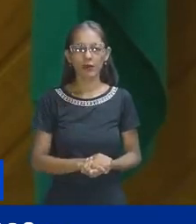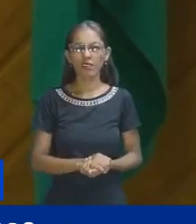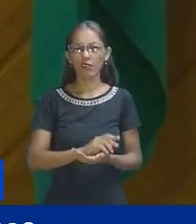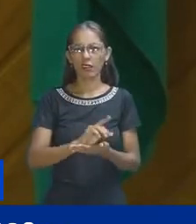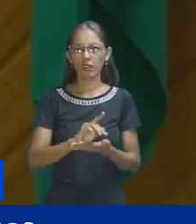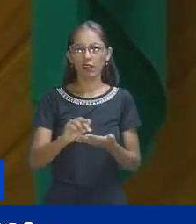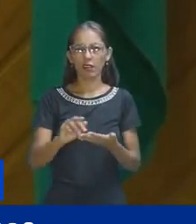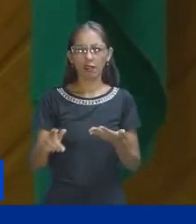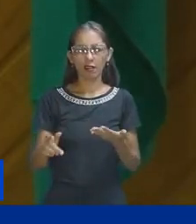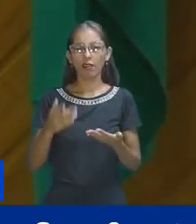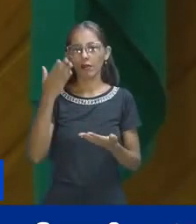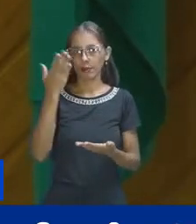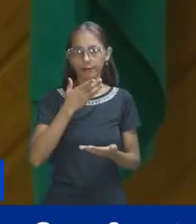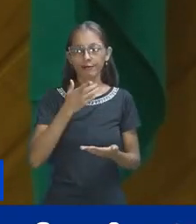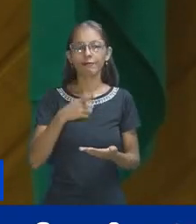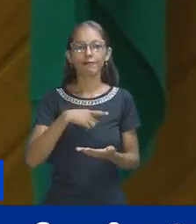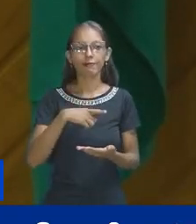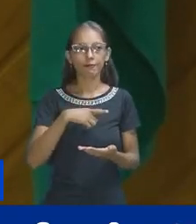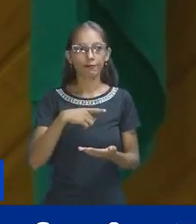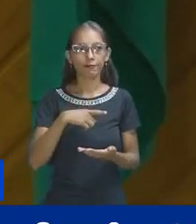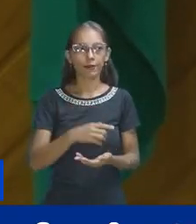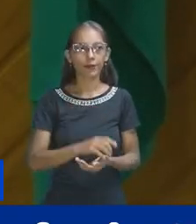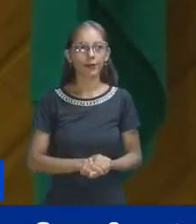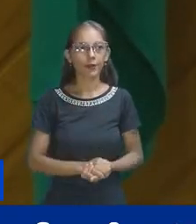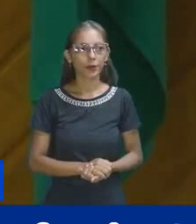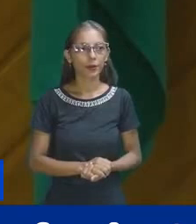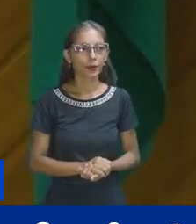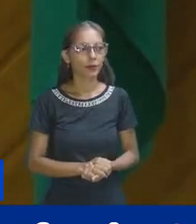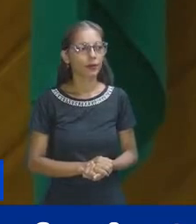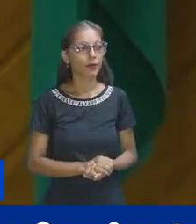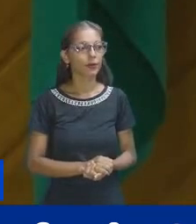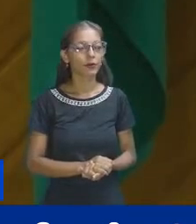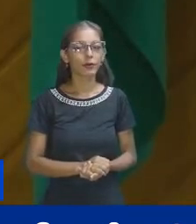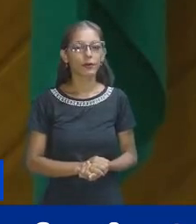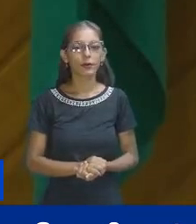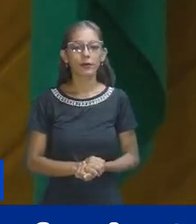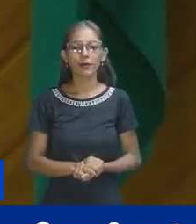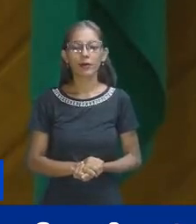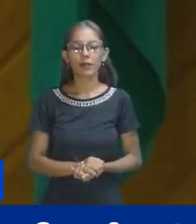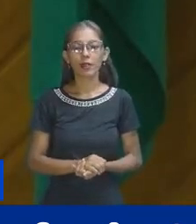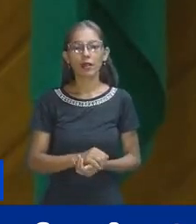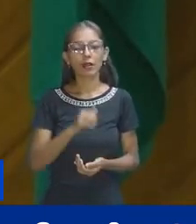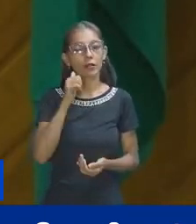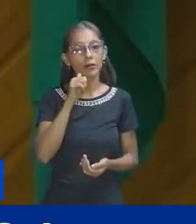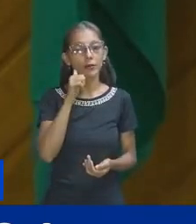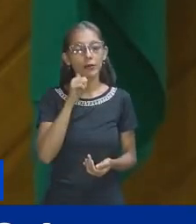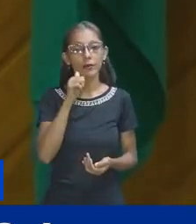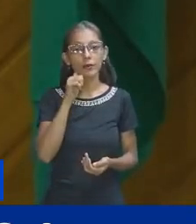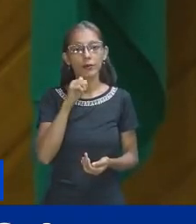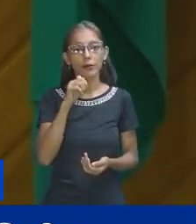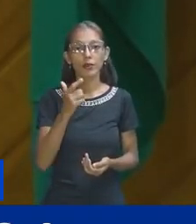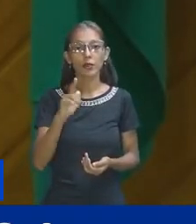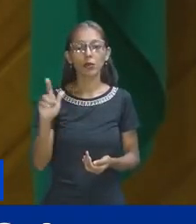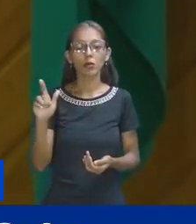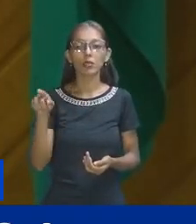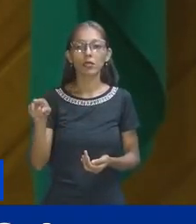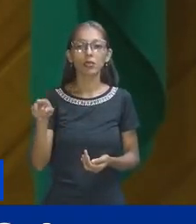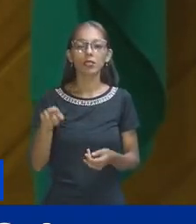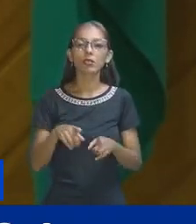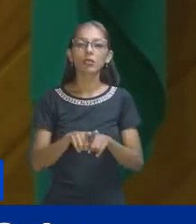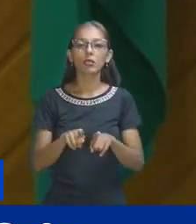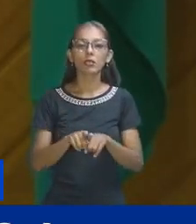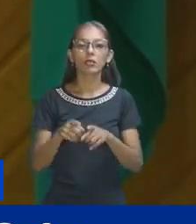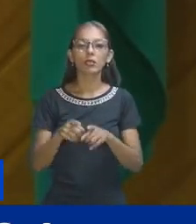depoimentos colhidos. E terceiro, uma das eleitoras transportadas consta como pessoa formalmente vinculada à campanha eleitoral